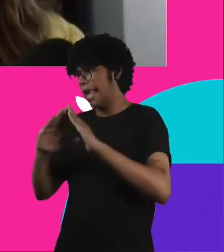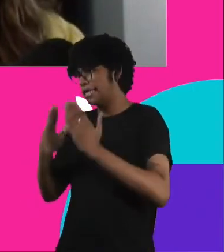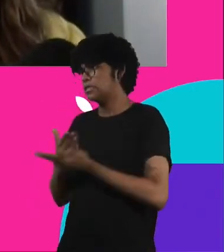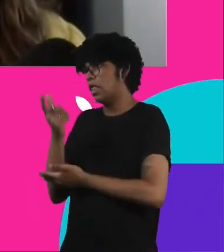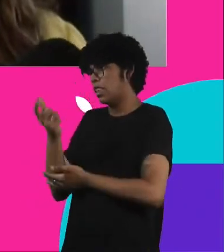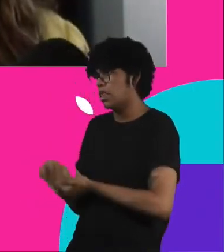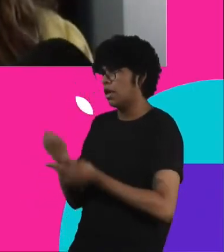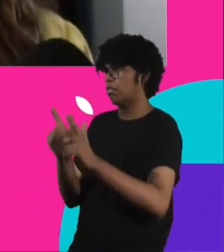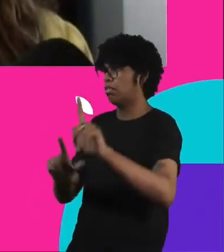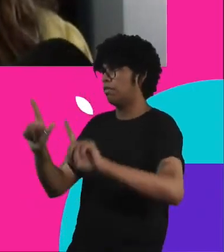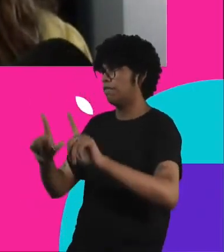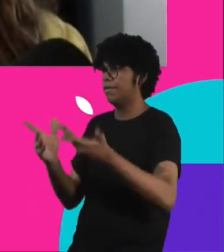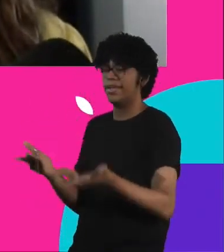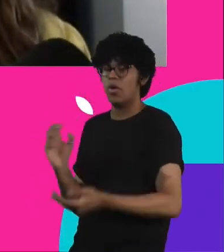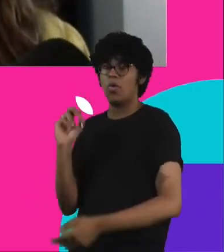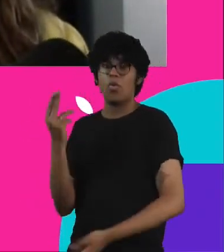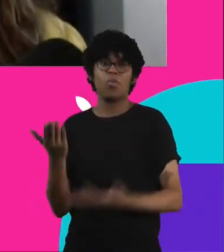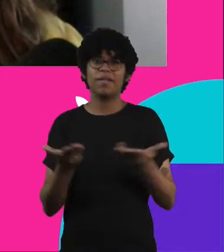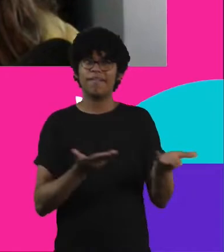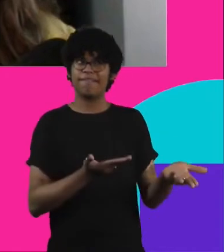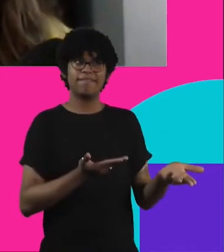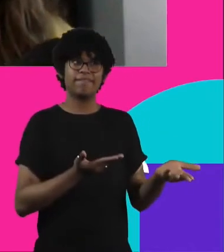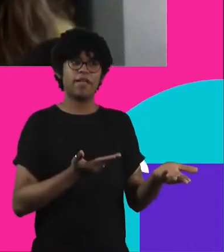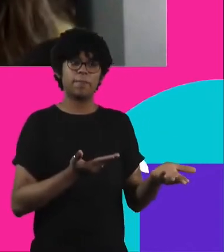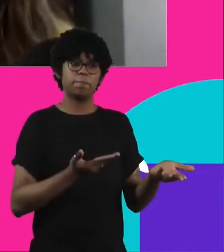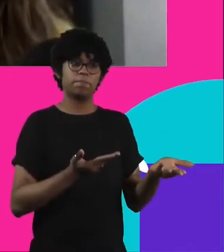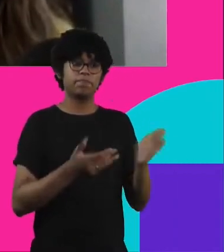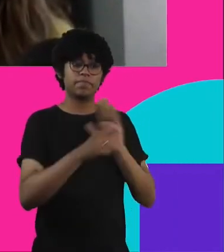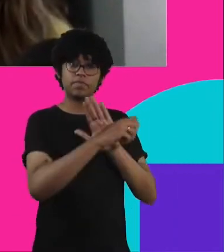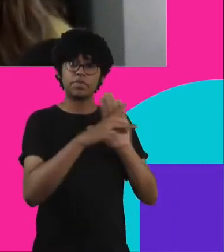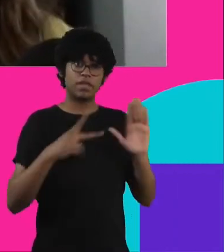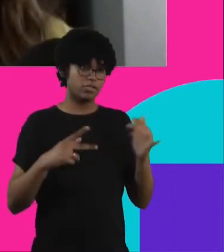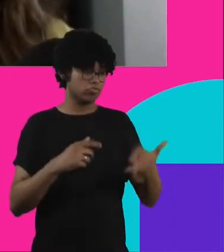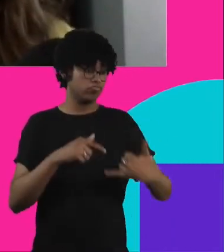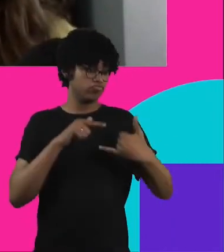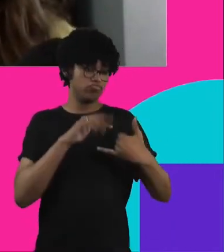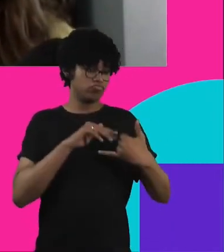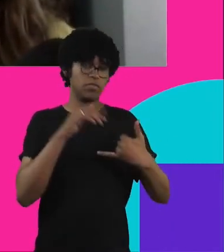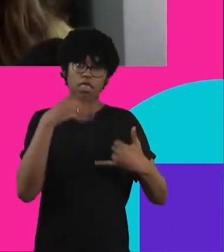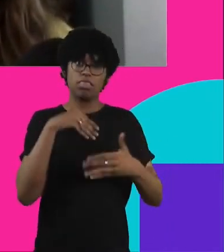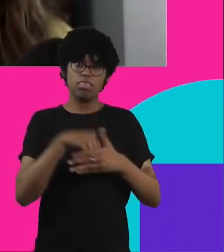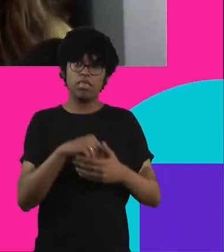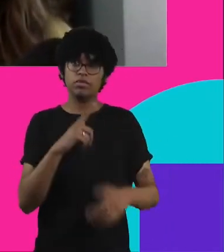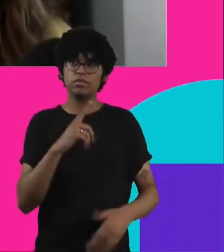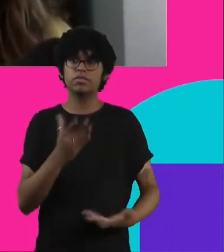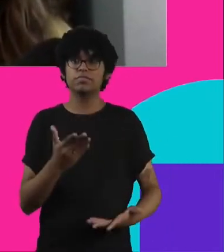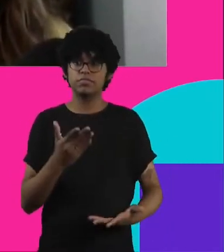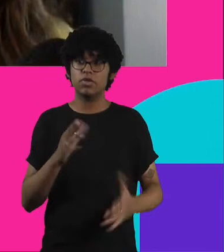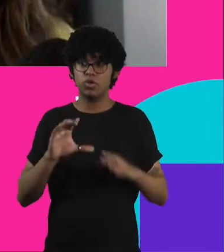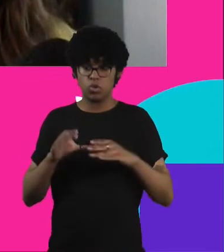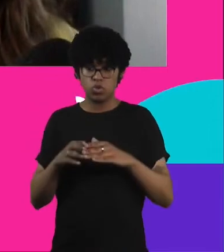Netflix até alguma aplicação que a gente esteja utilizando no celular. Equipes de